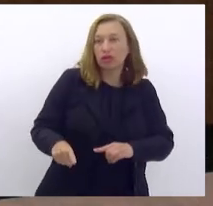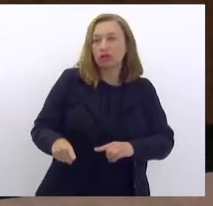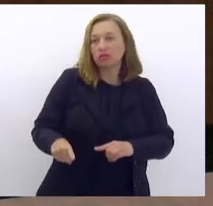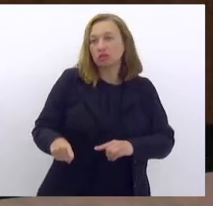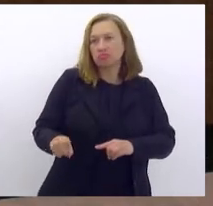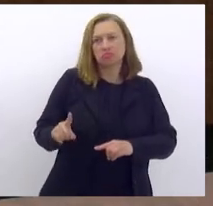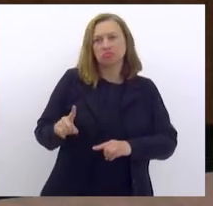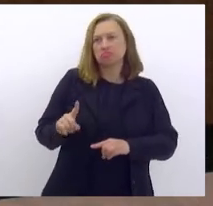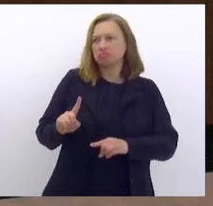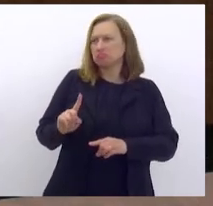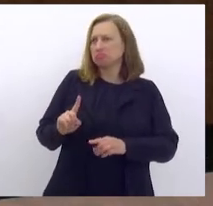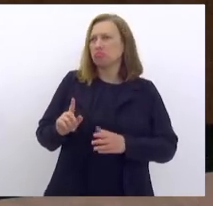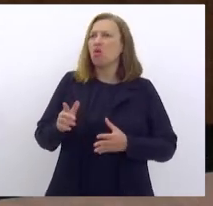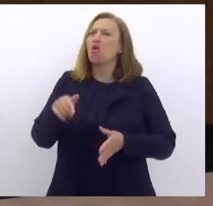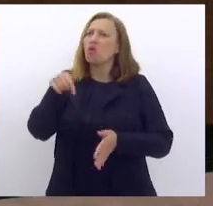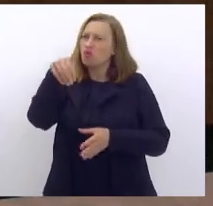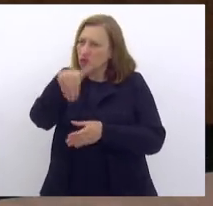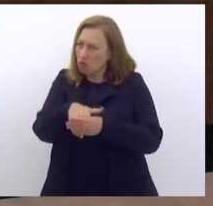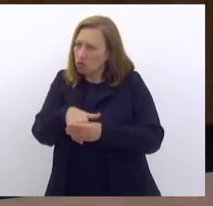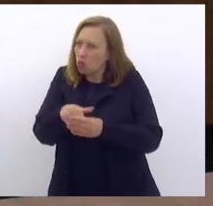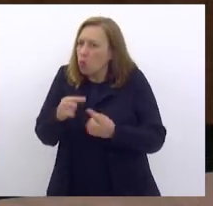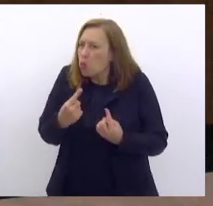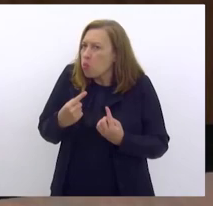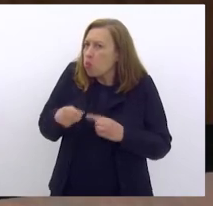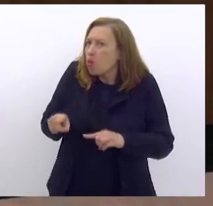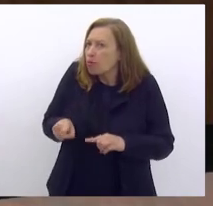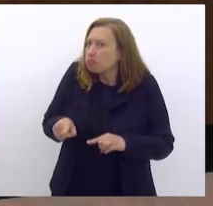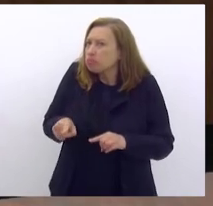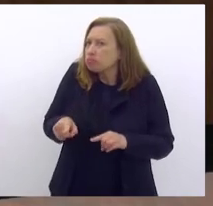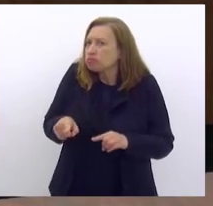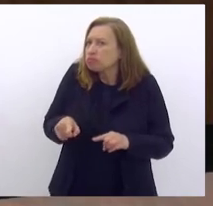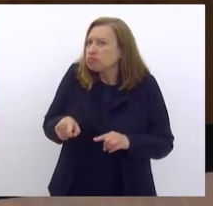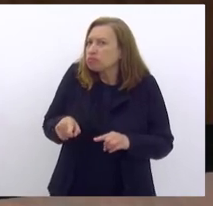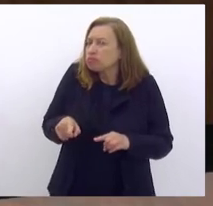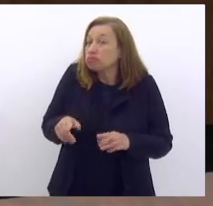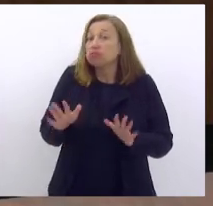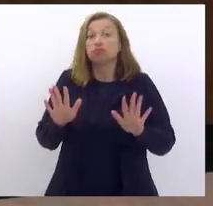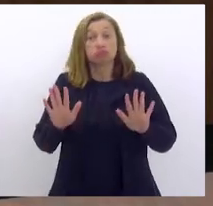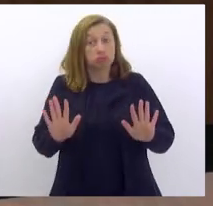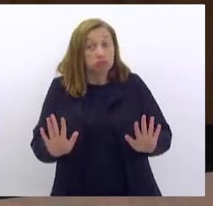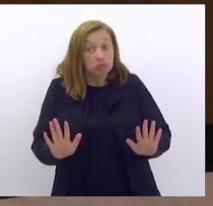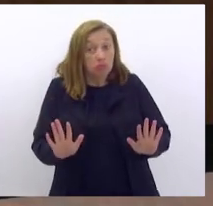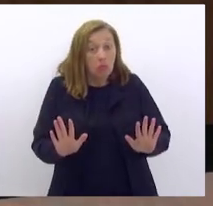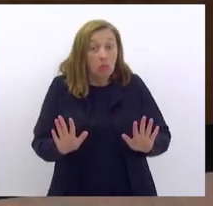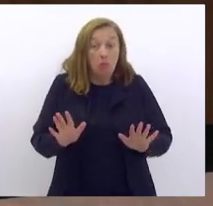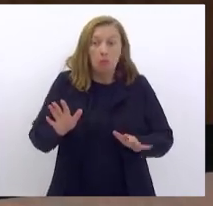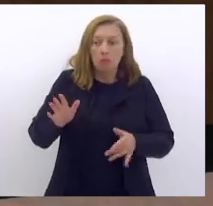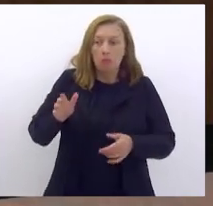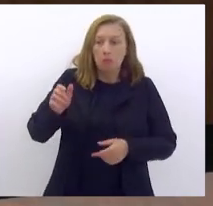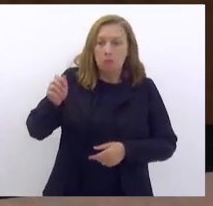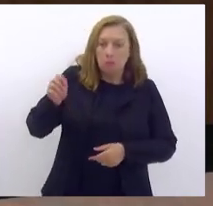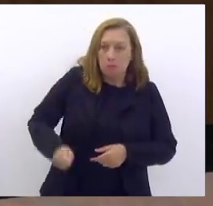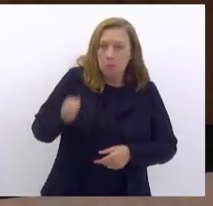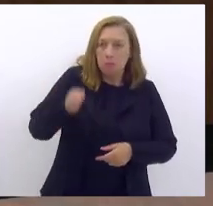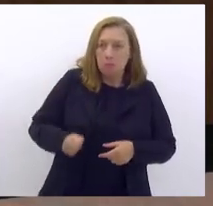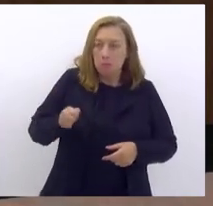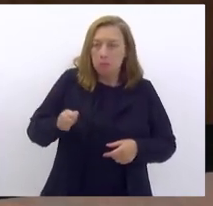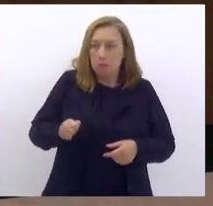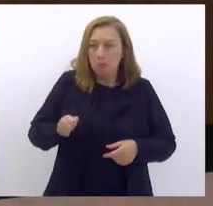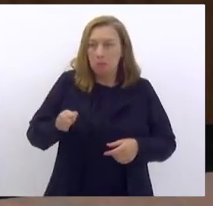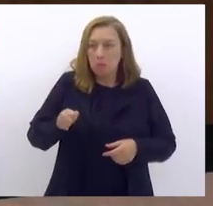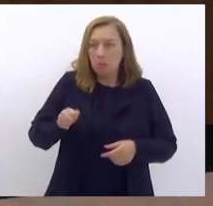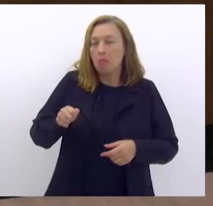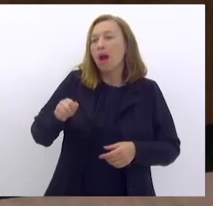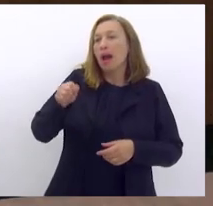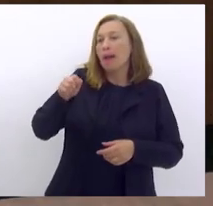nem abster, meu voto contrário, haja visto que o bate-bola, ele se apresenta,